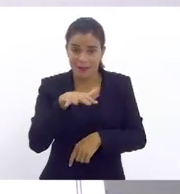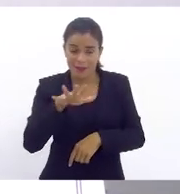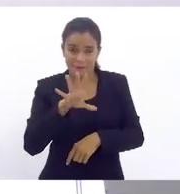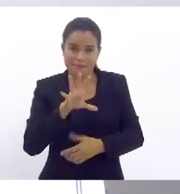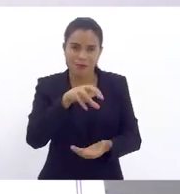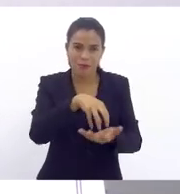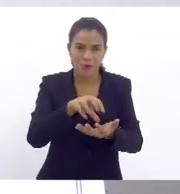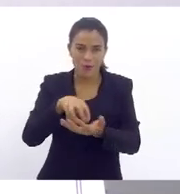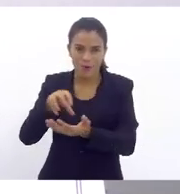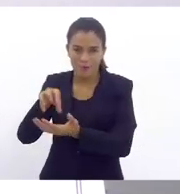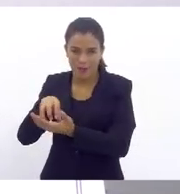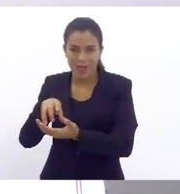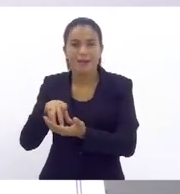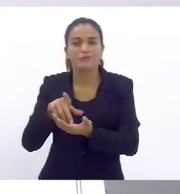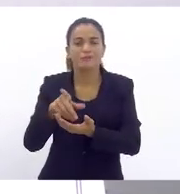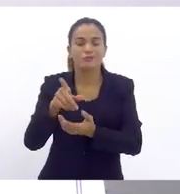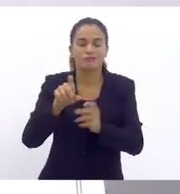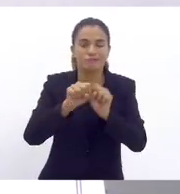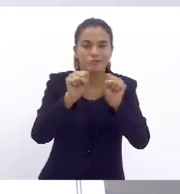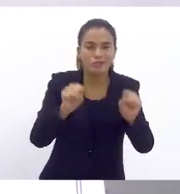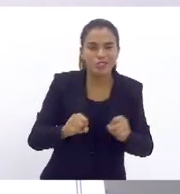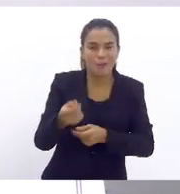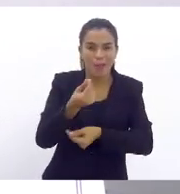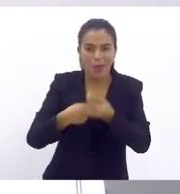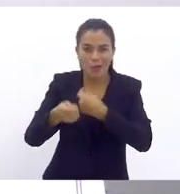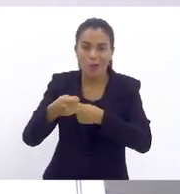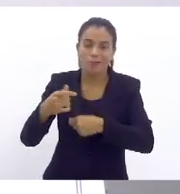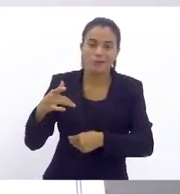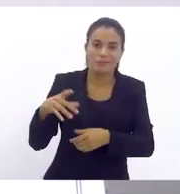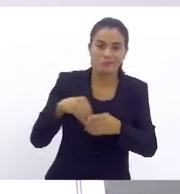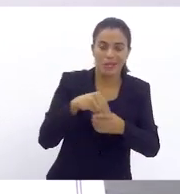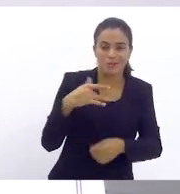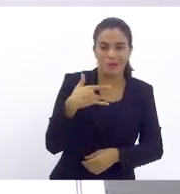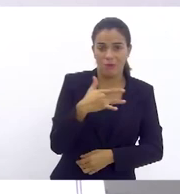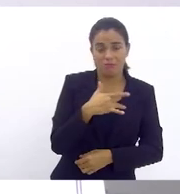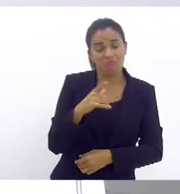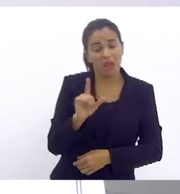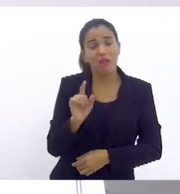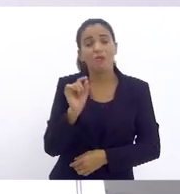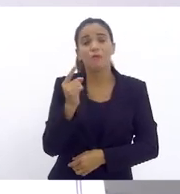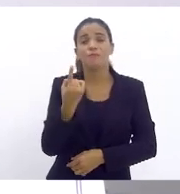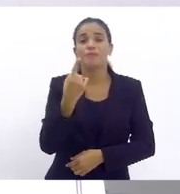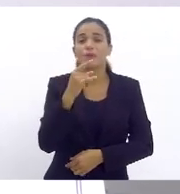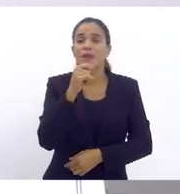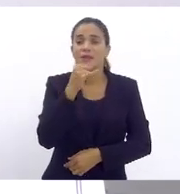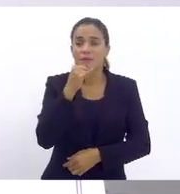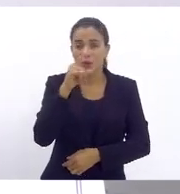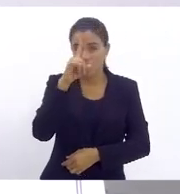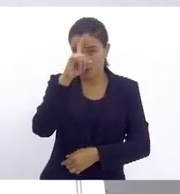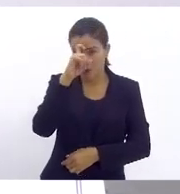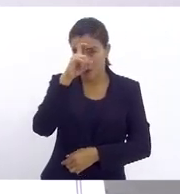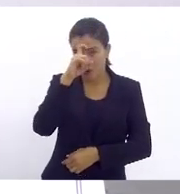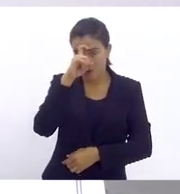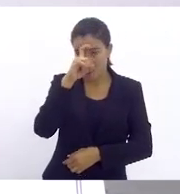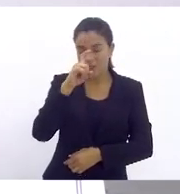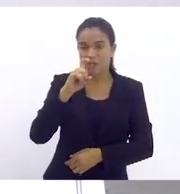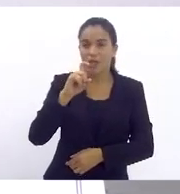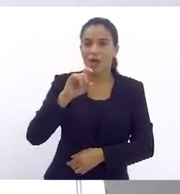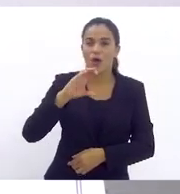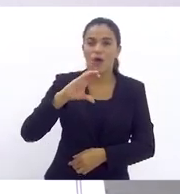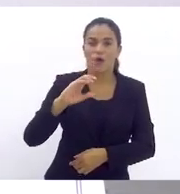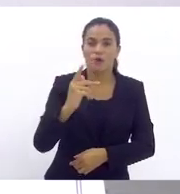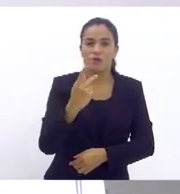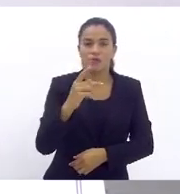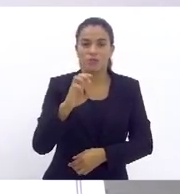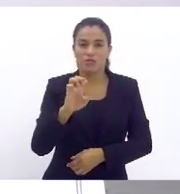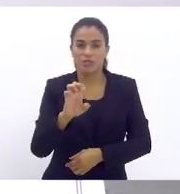econômico industrial da saúde tem um papel importante na questão do serviço por exemplo com Hospital chega e vara lá eu acho que pode